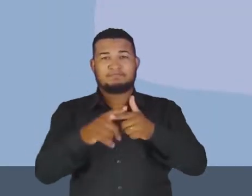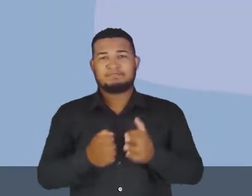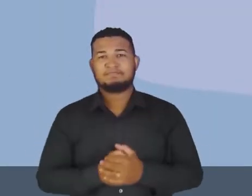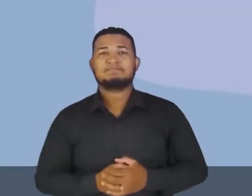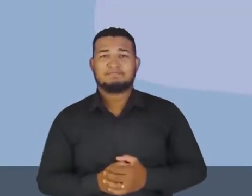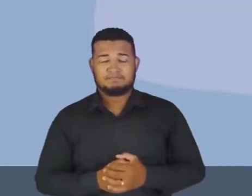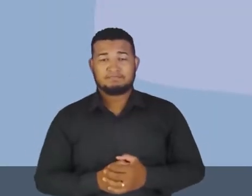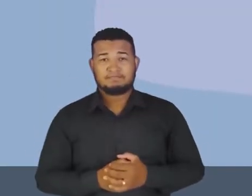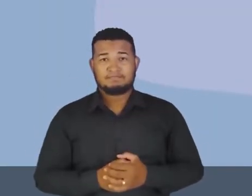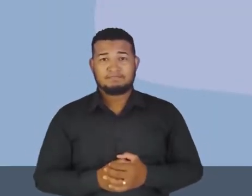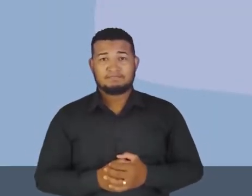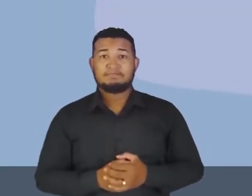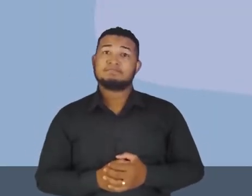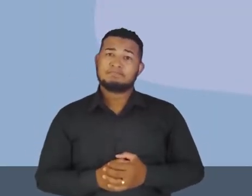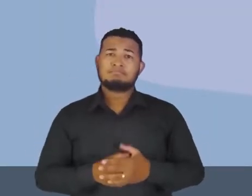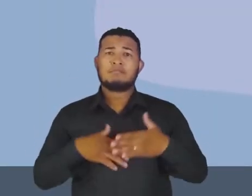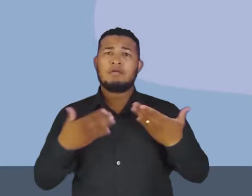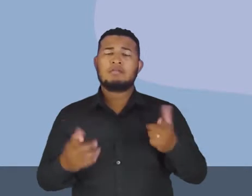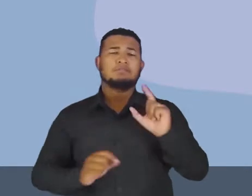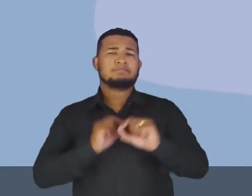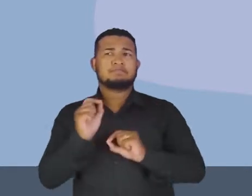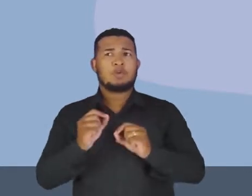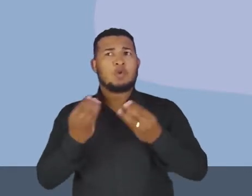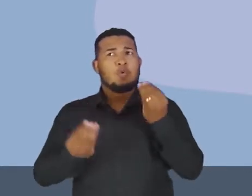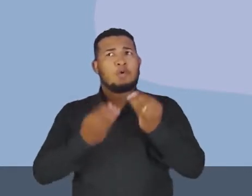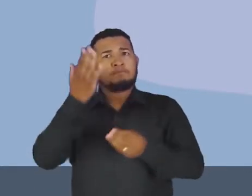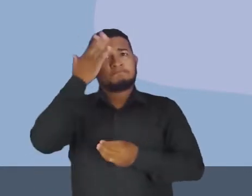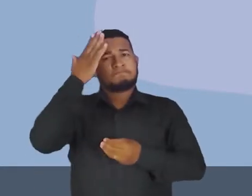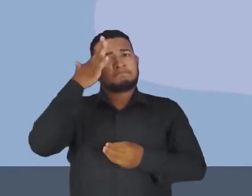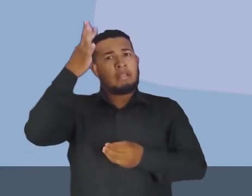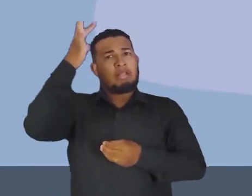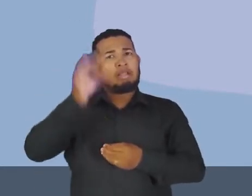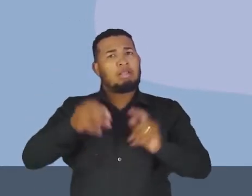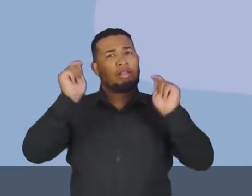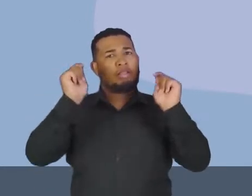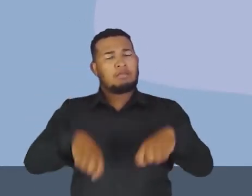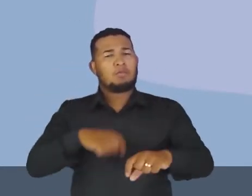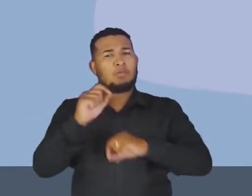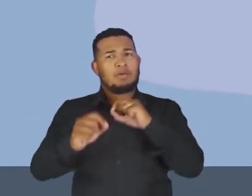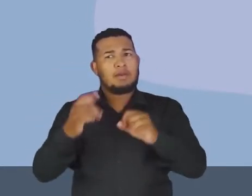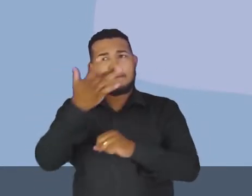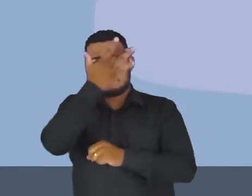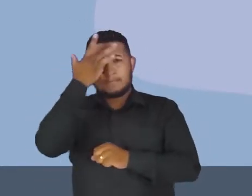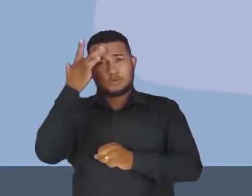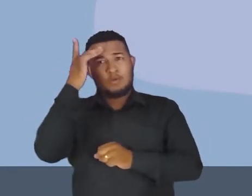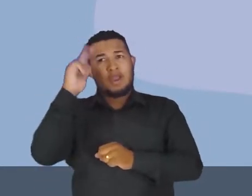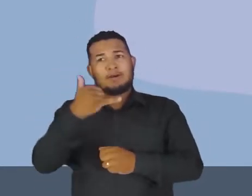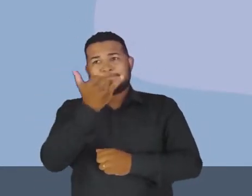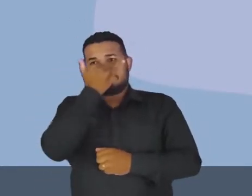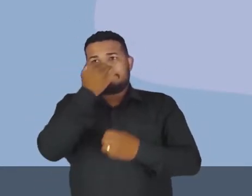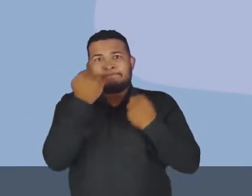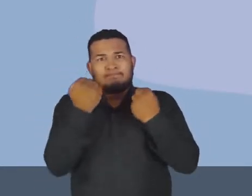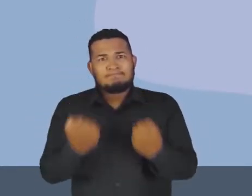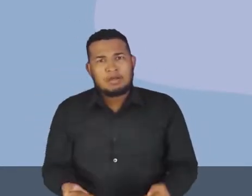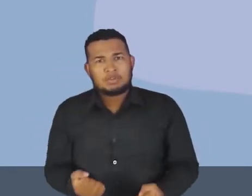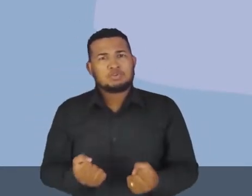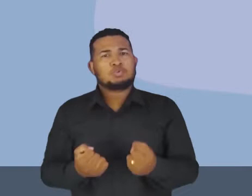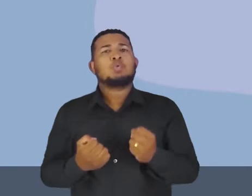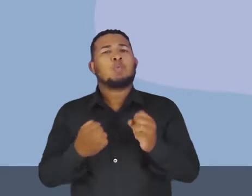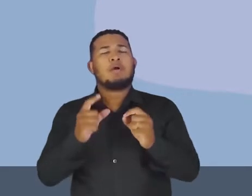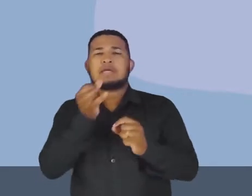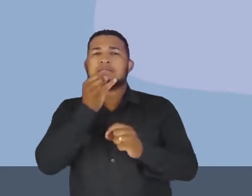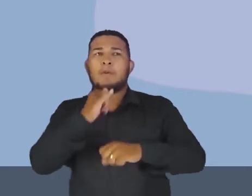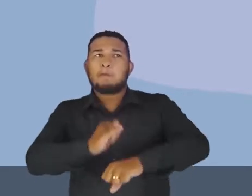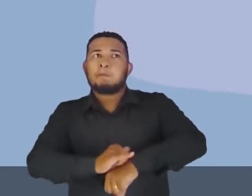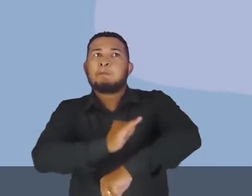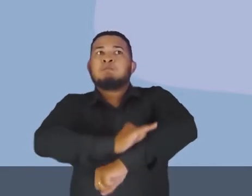aqui, Então, como nós determinamos que uma pessoa está acima do peso? Como determinar se uma pessoa é